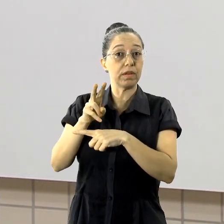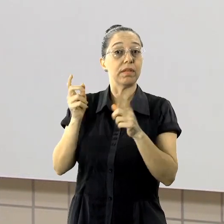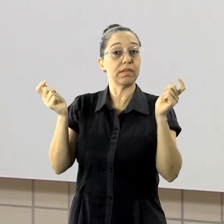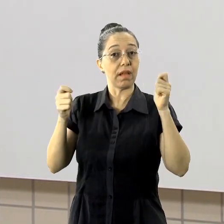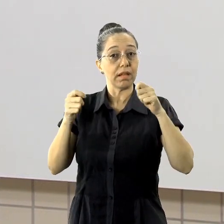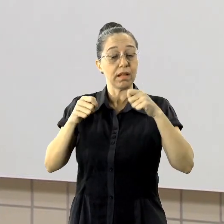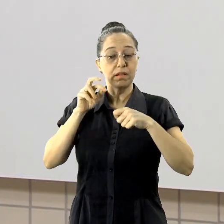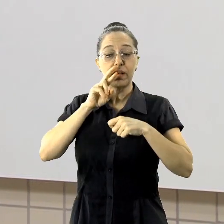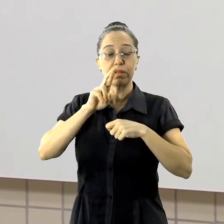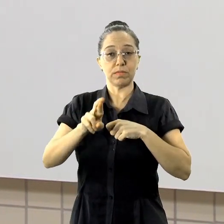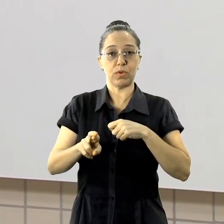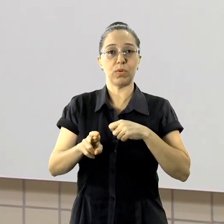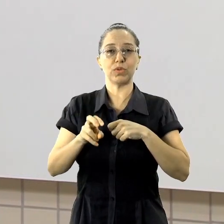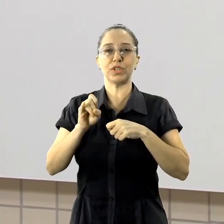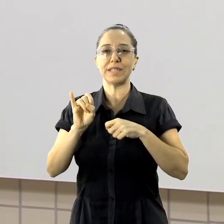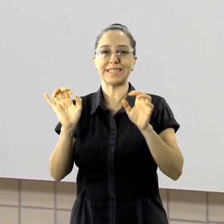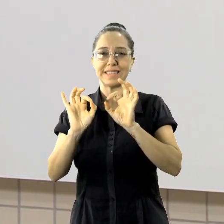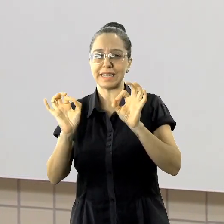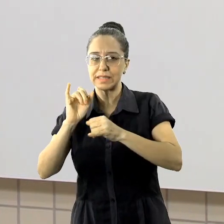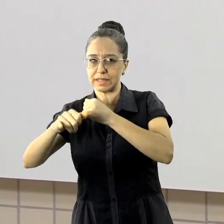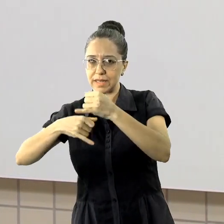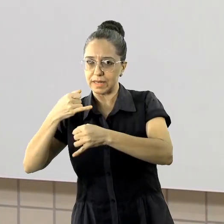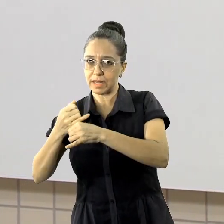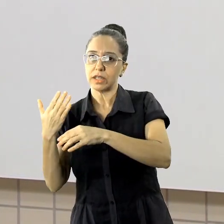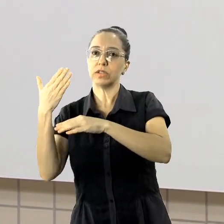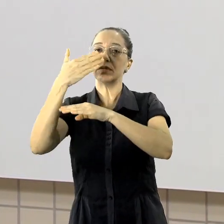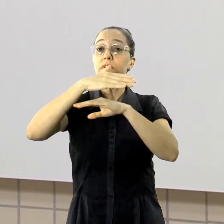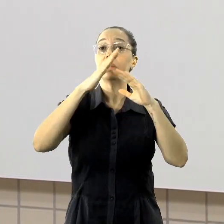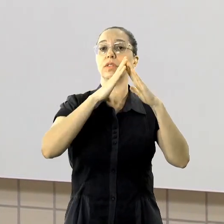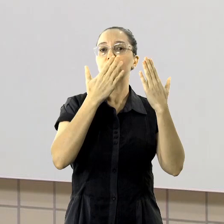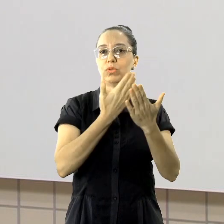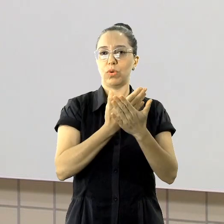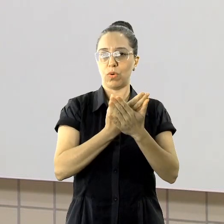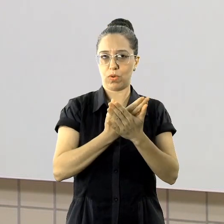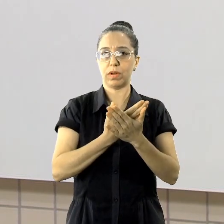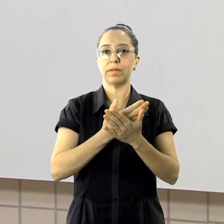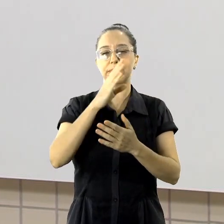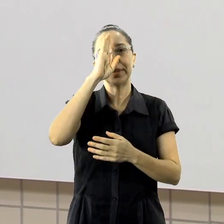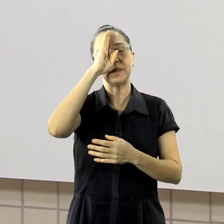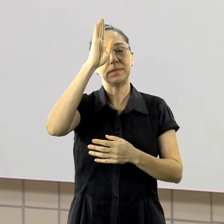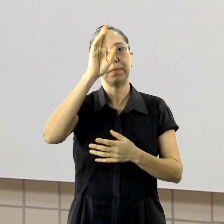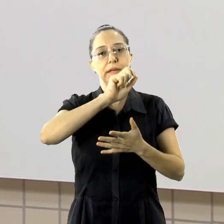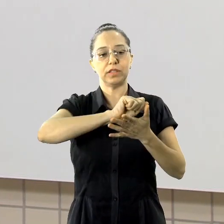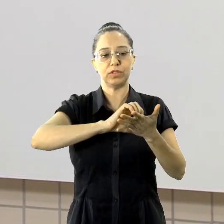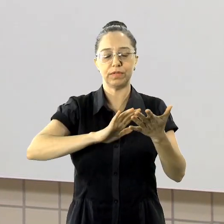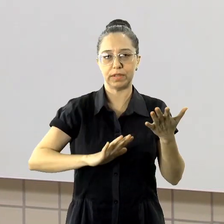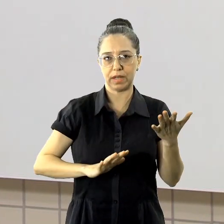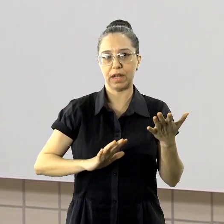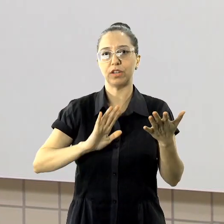escola, pegue o material que está impresso. As principais informações, as principais atividades estão